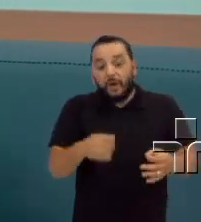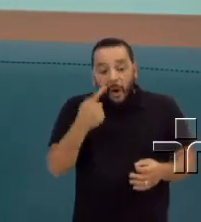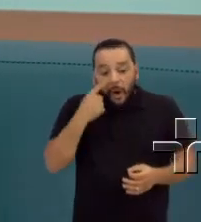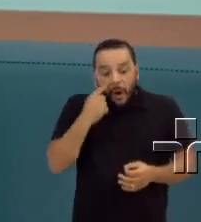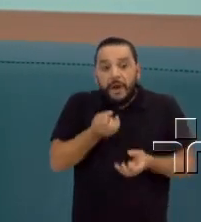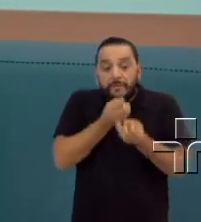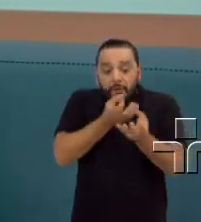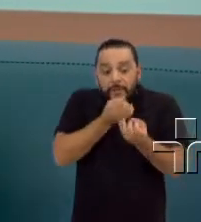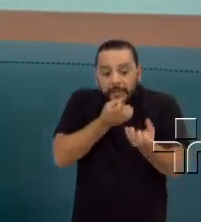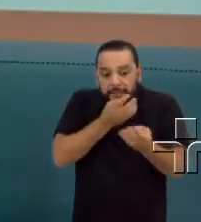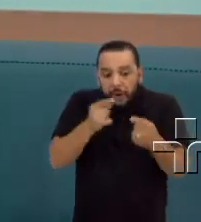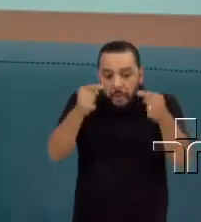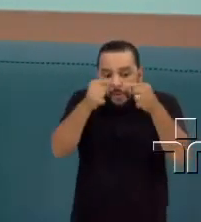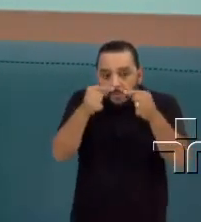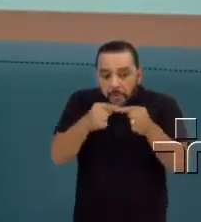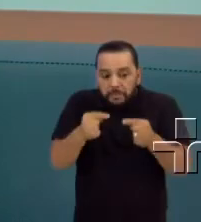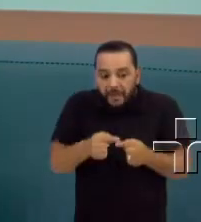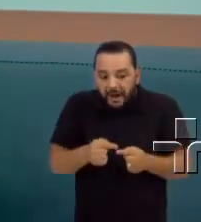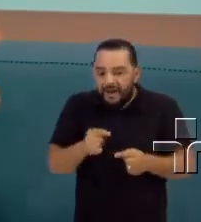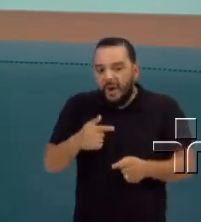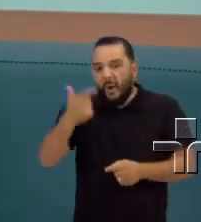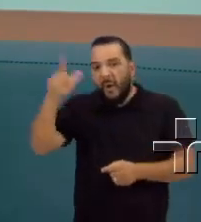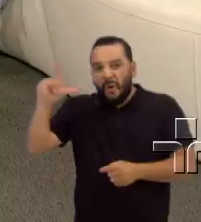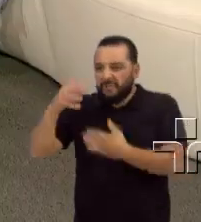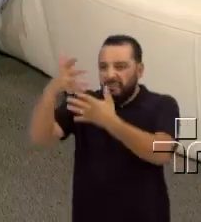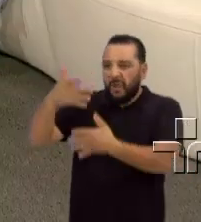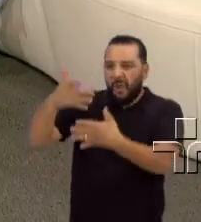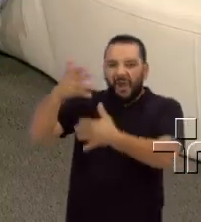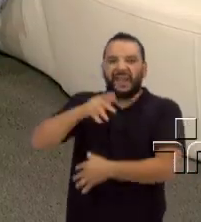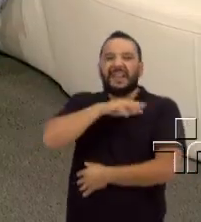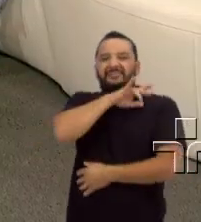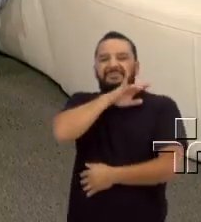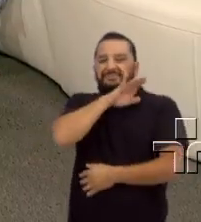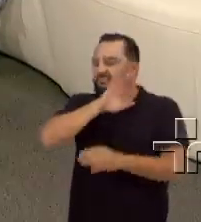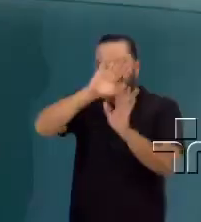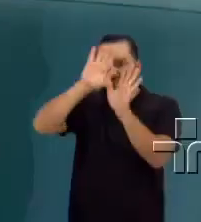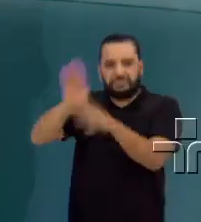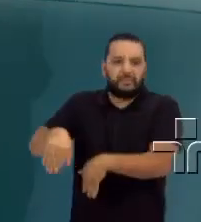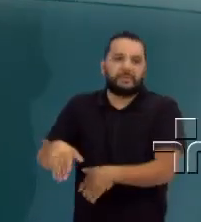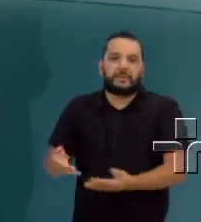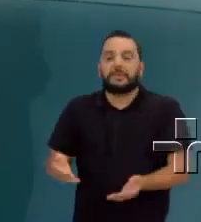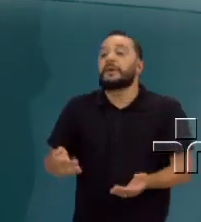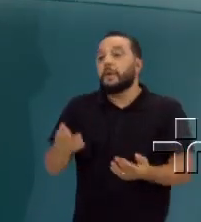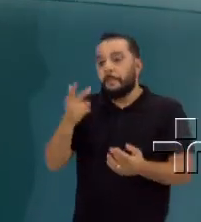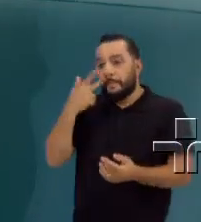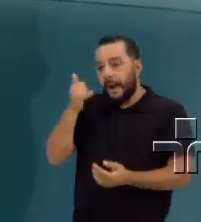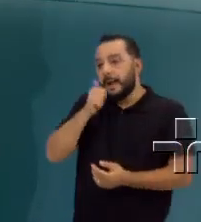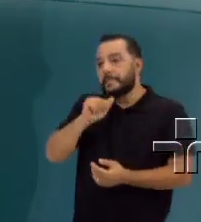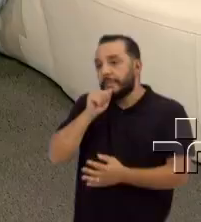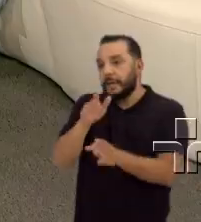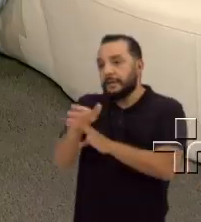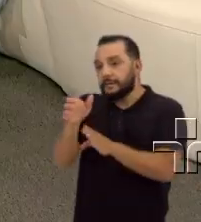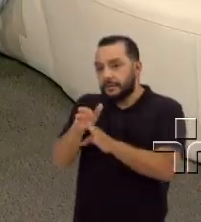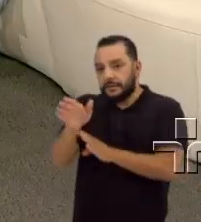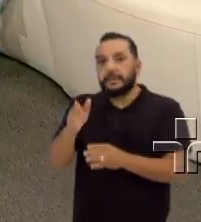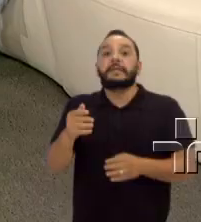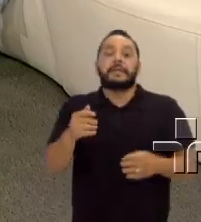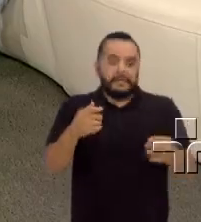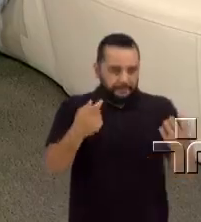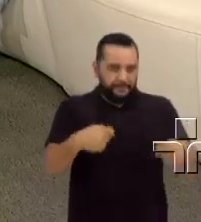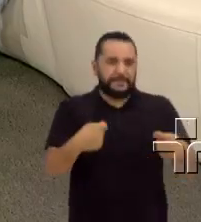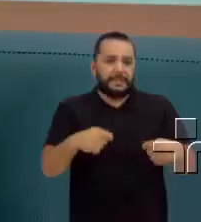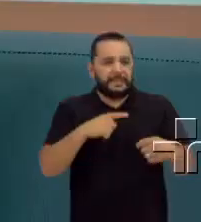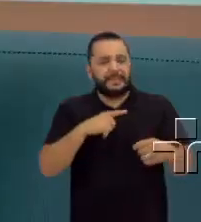coisa que o cérebro faz... E não é a internet que pontuar, vai definir. Né? Pais estarem ali... Exercer a crítica. Isso,